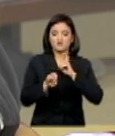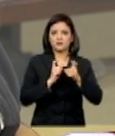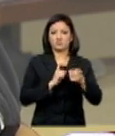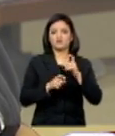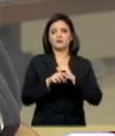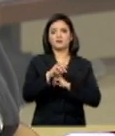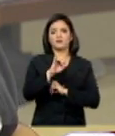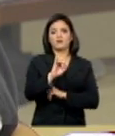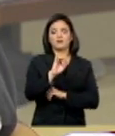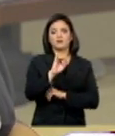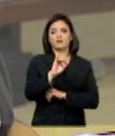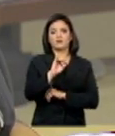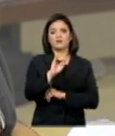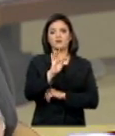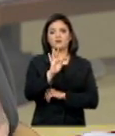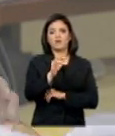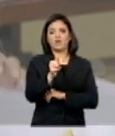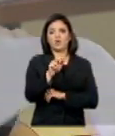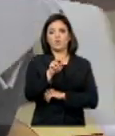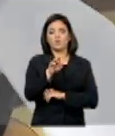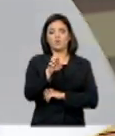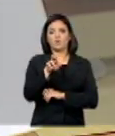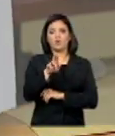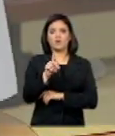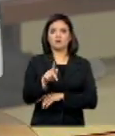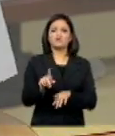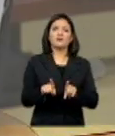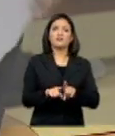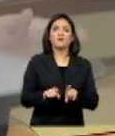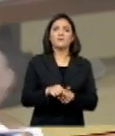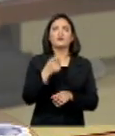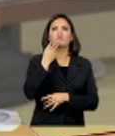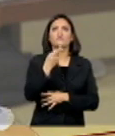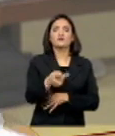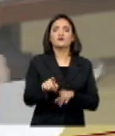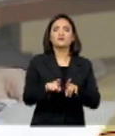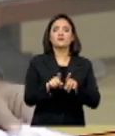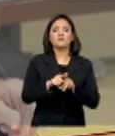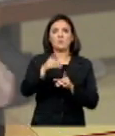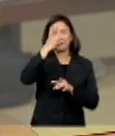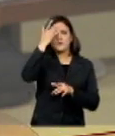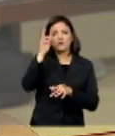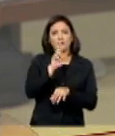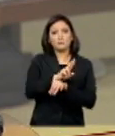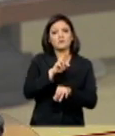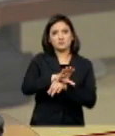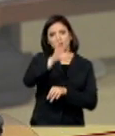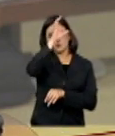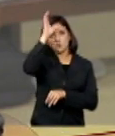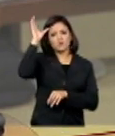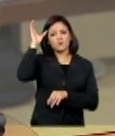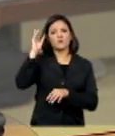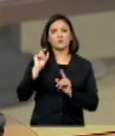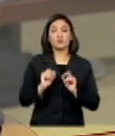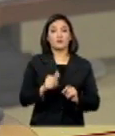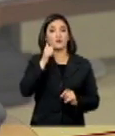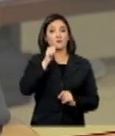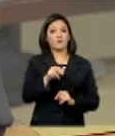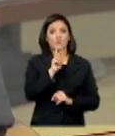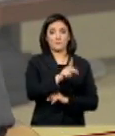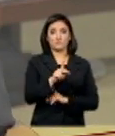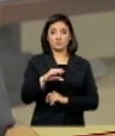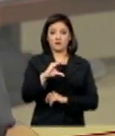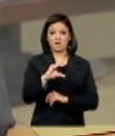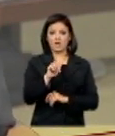e também traga a população por exemplo na área do consumidor uma das mais freqüentes a professora cláudia lima mate